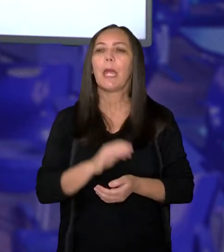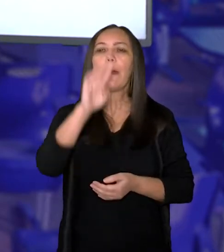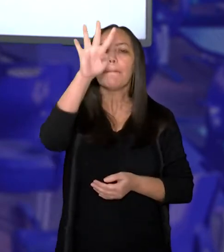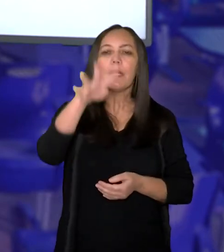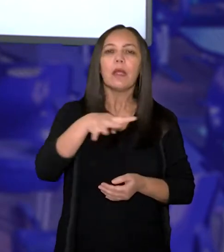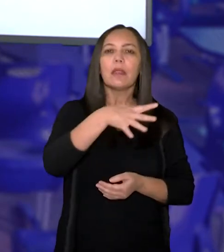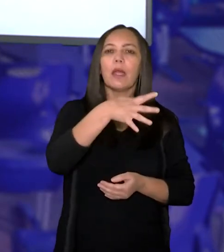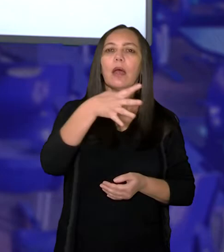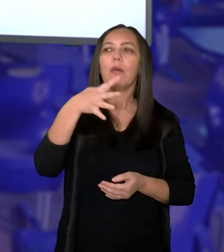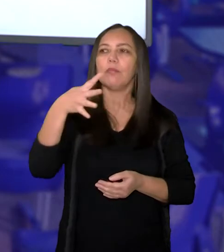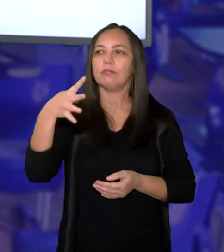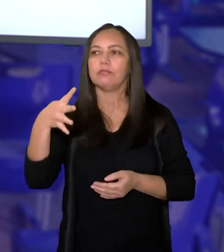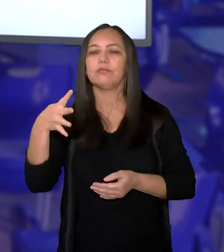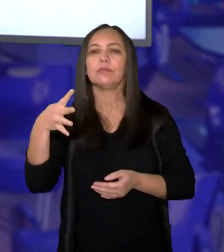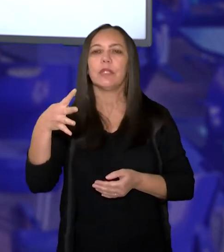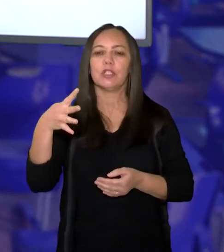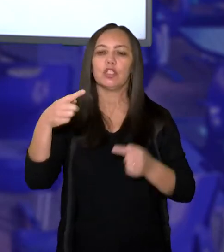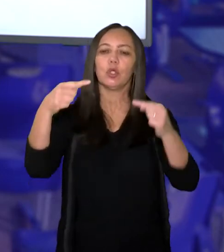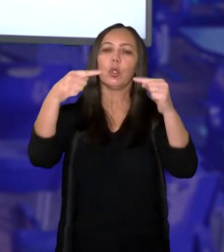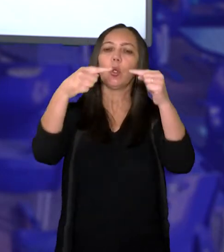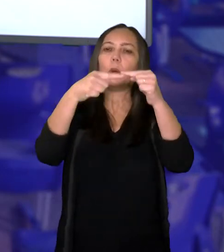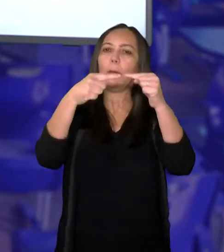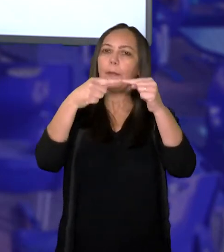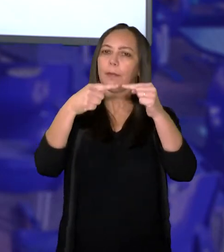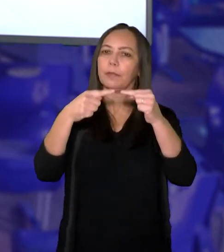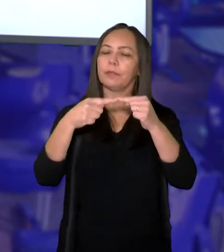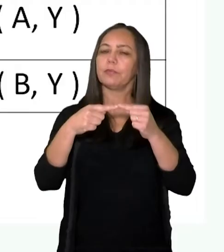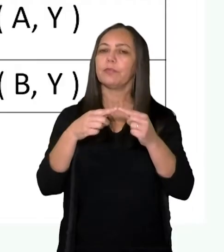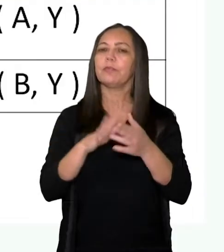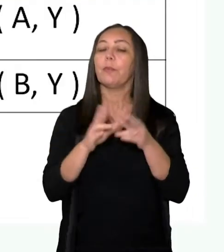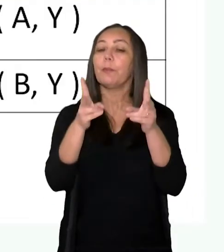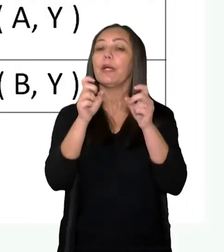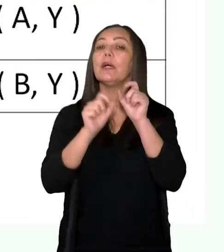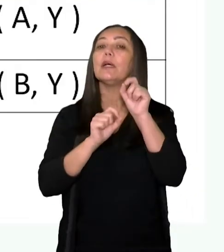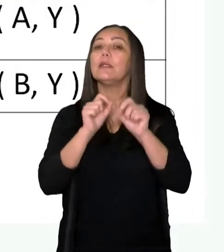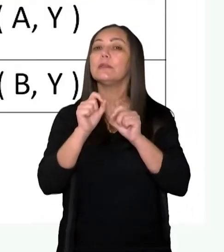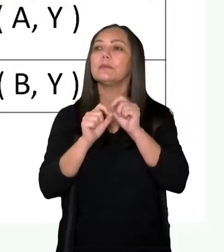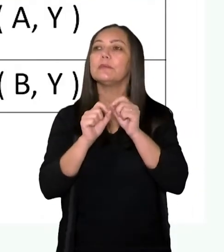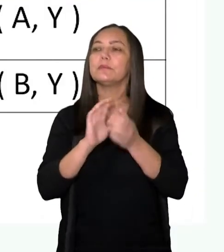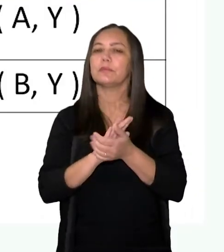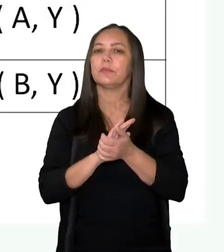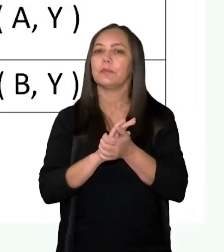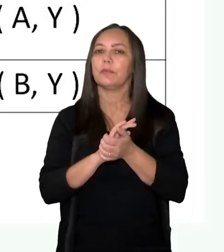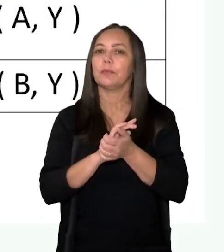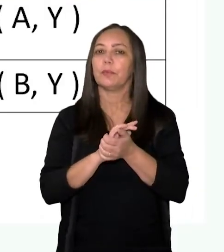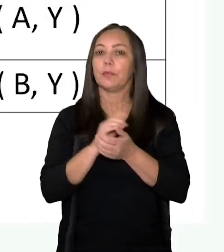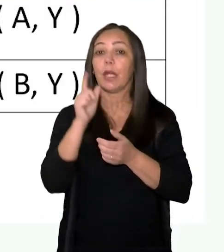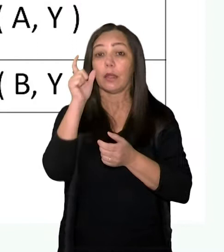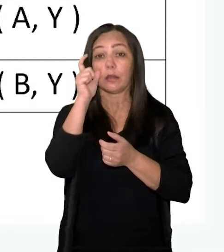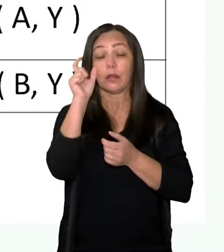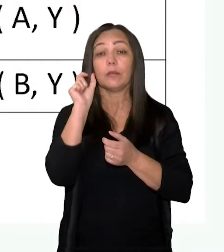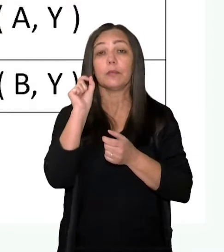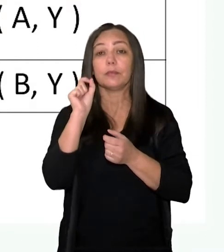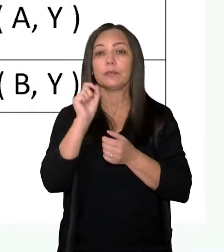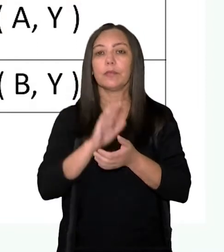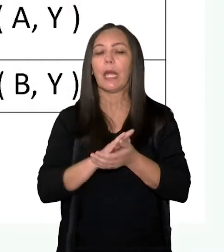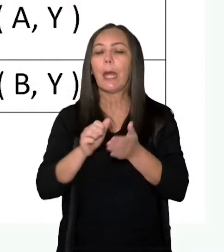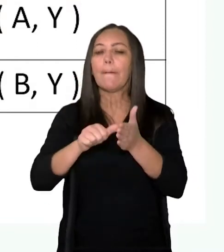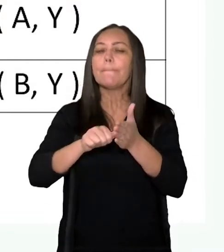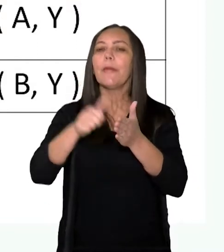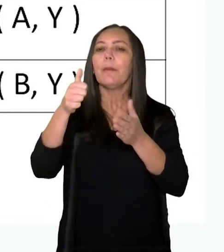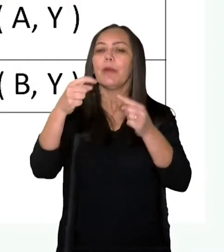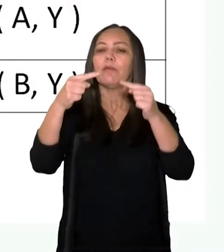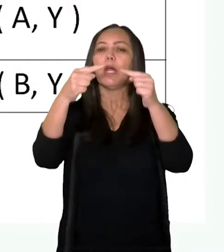Pela tabela de dupla entrada, nós percebemos, uma coisa interessante. Nós vamos